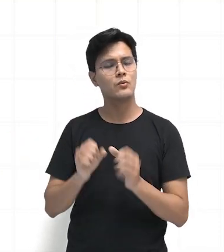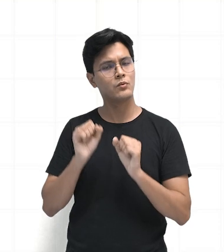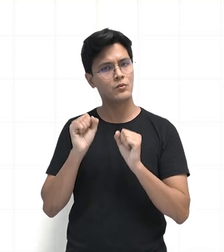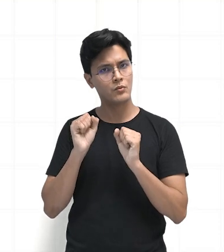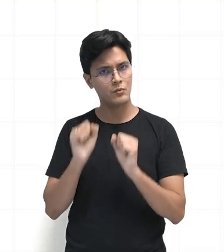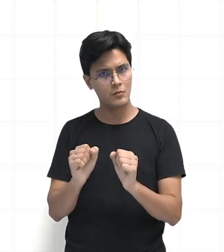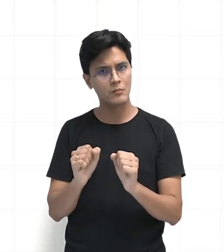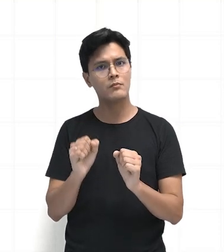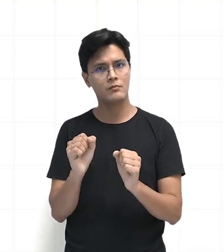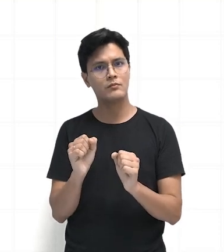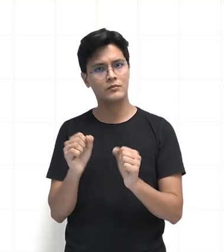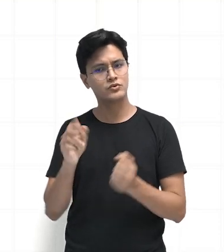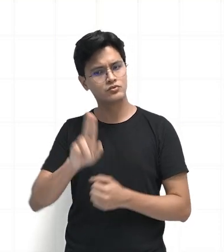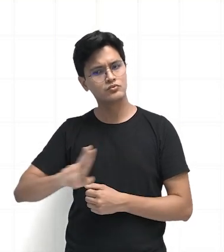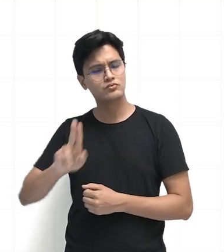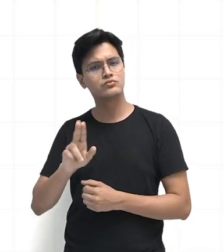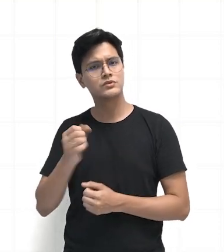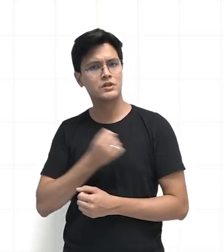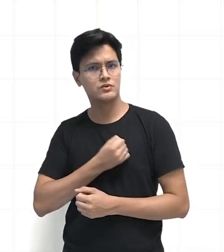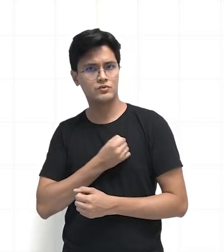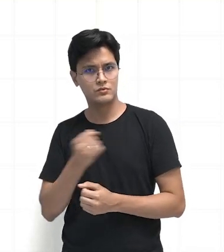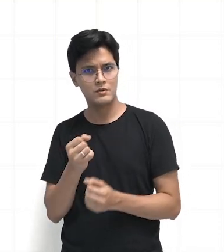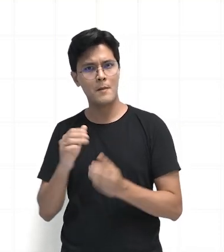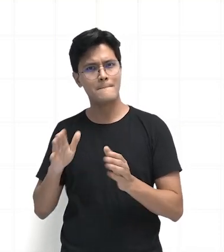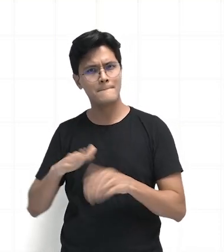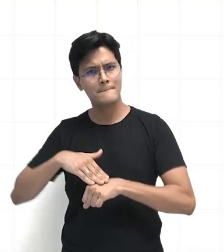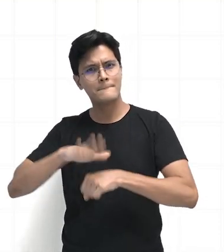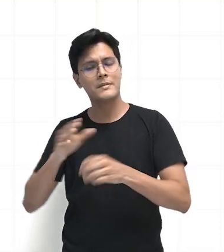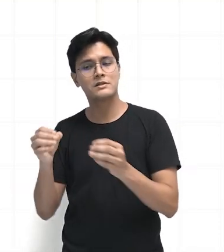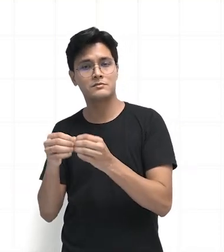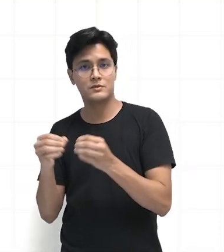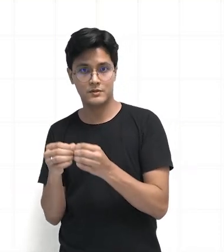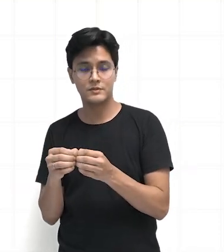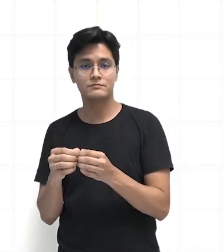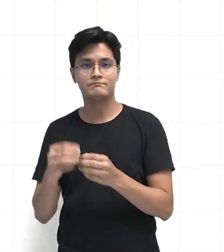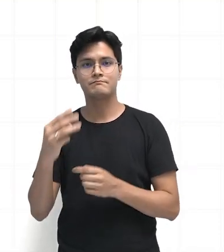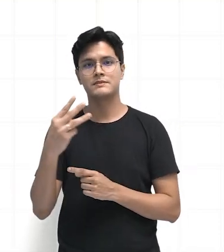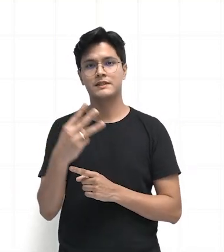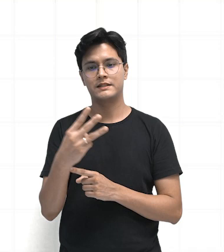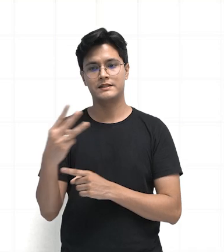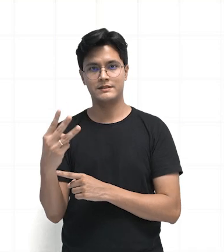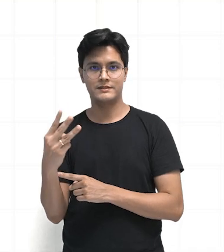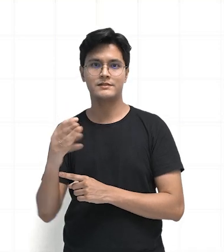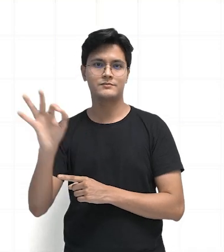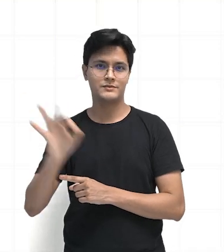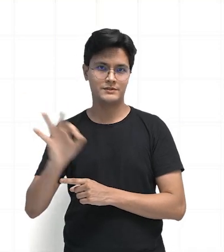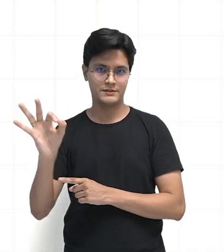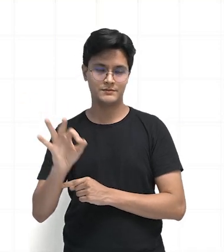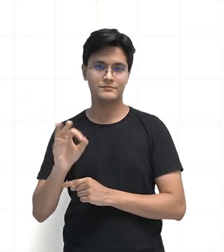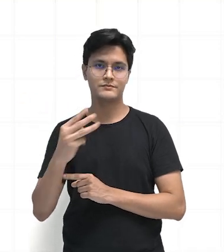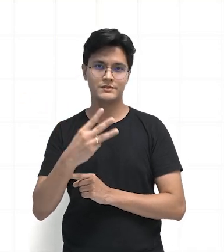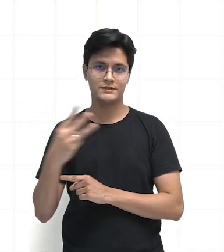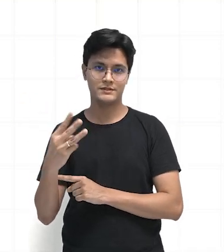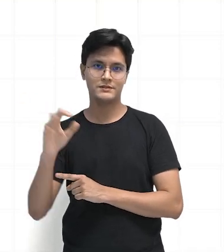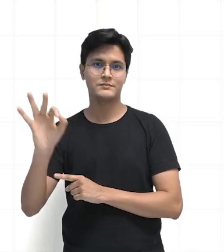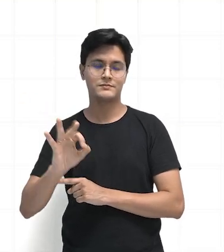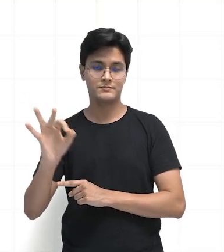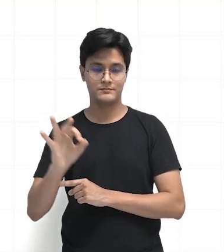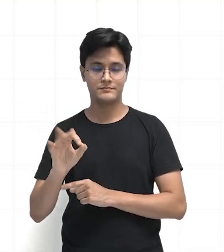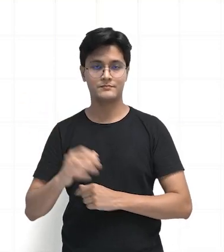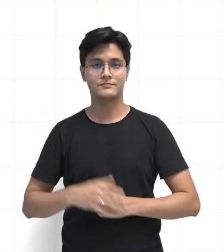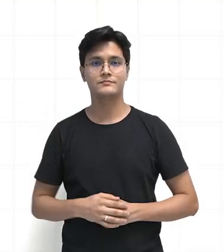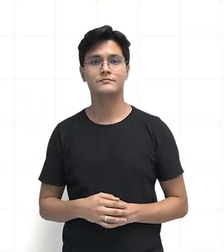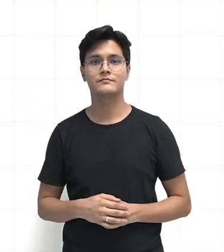arredondar, multiplica por 100, então o mais próximo é 33%, tá? Na hora de arredondar, a